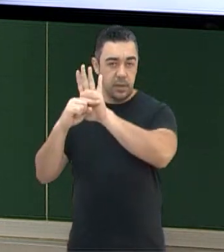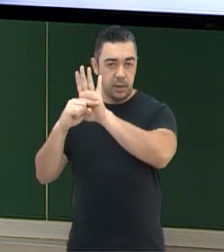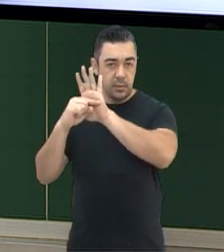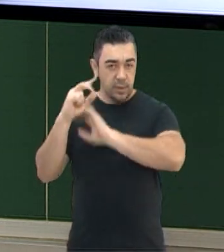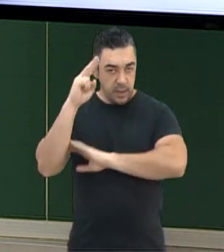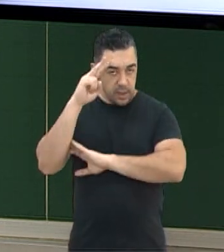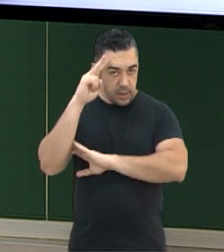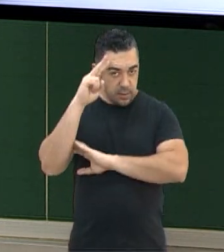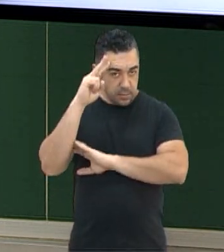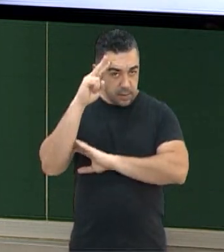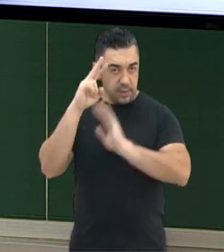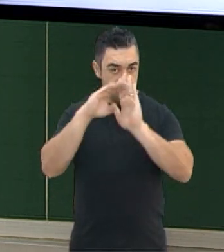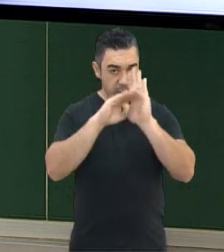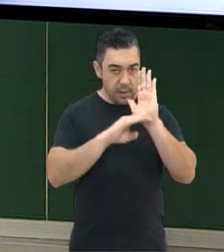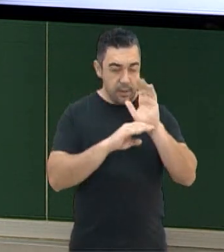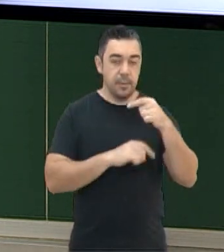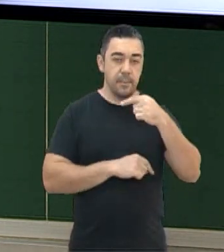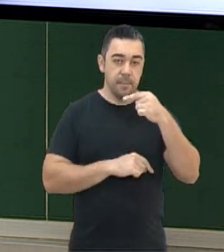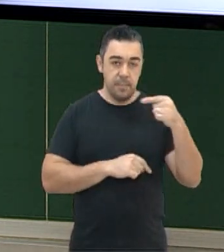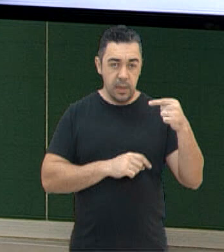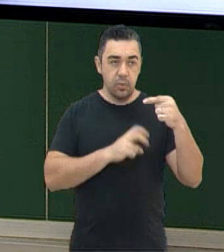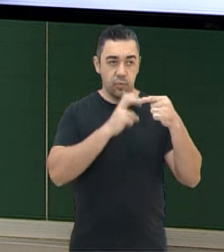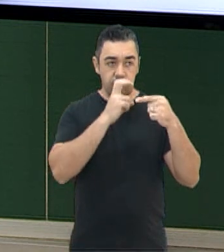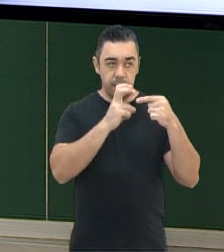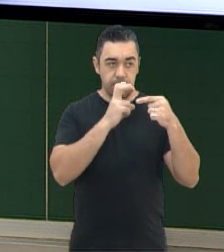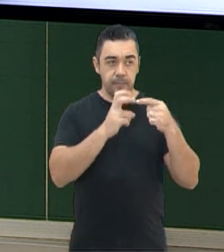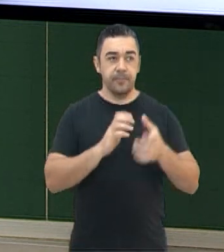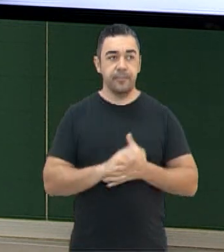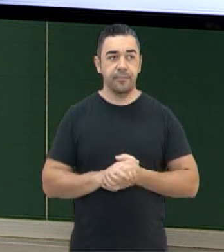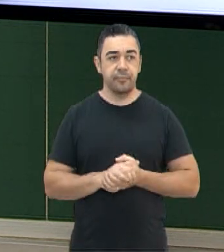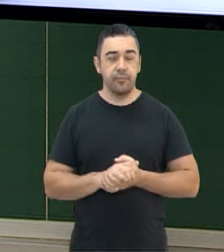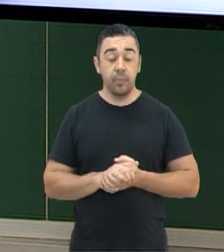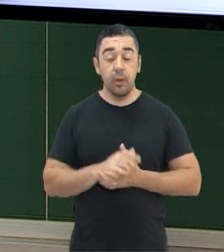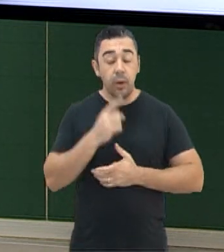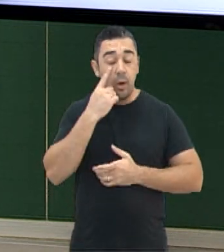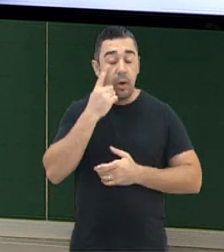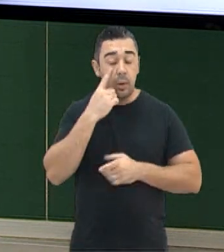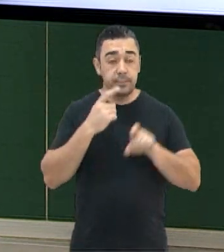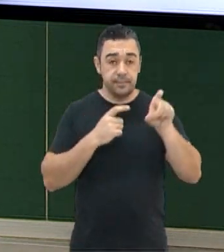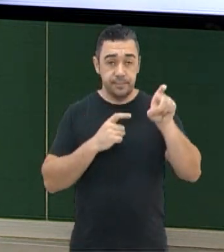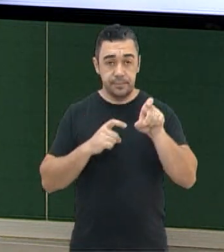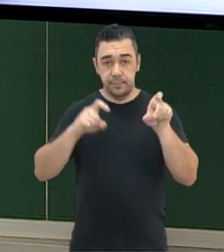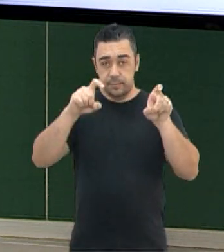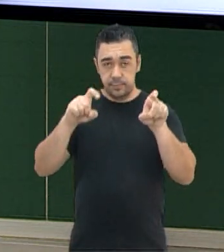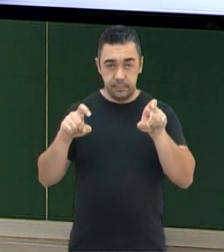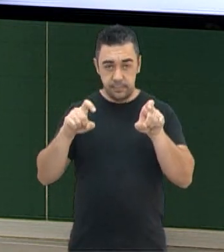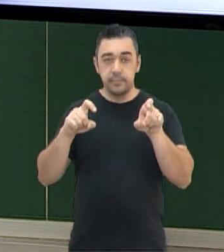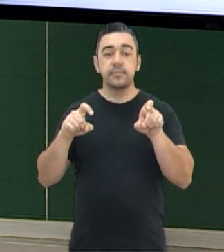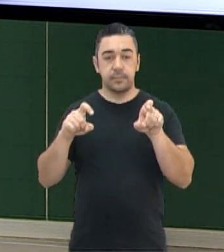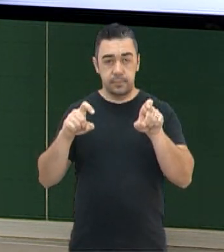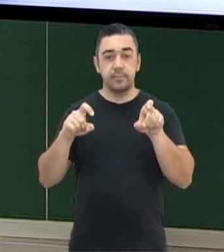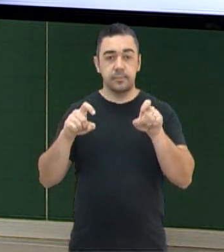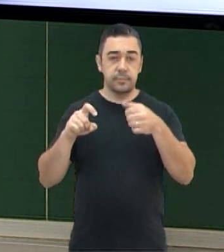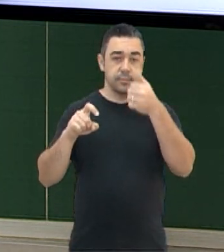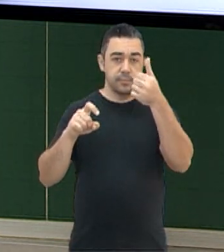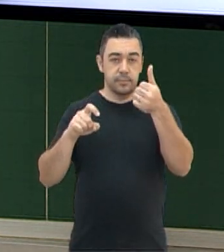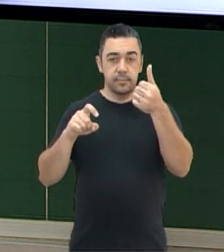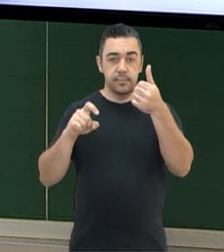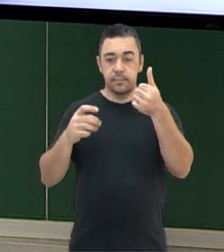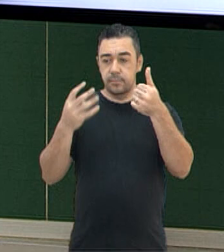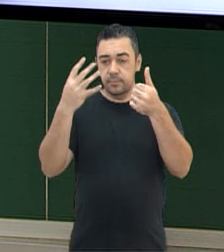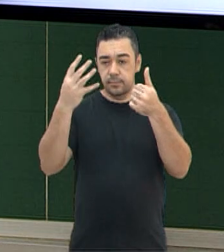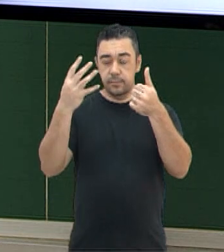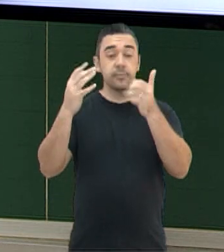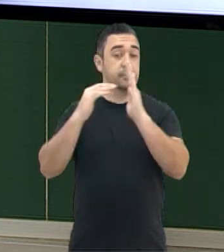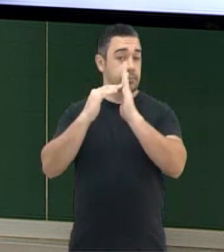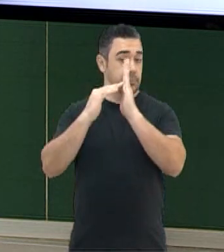olha a regrinha aqui de sinal, menos 5. Daí agora eu vou para as letras, né? X na sexta e x na